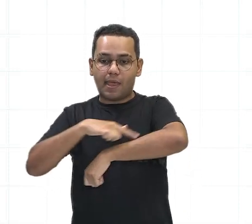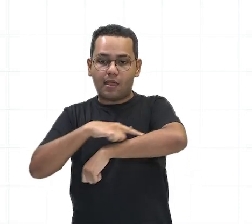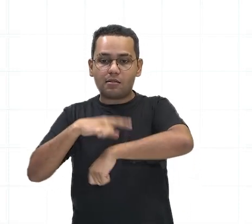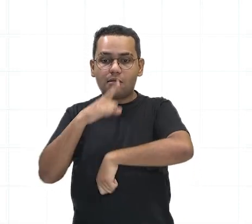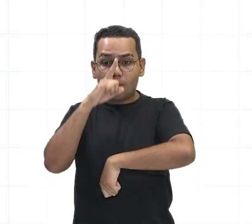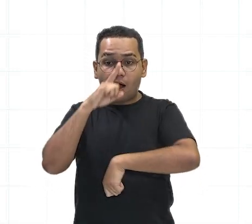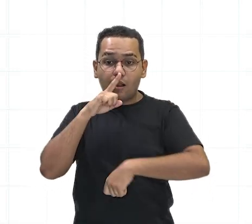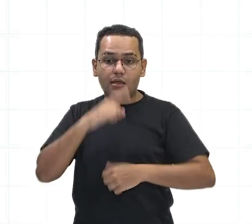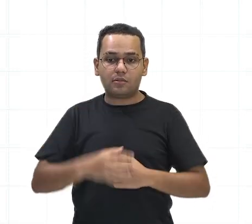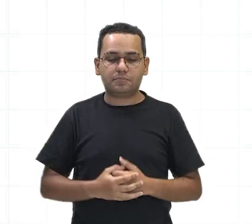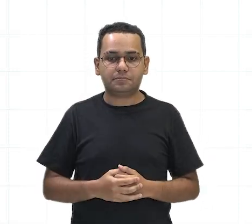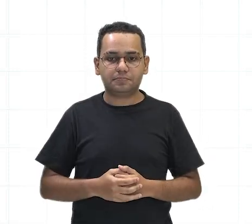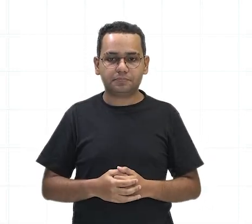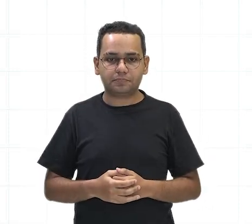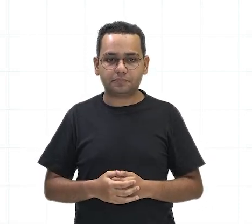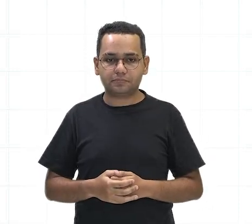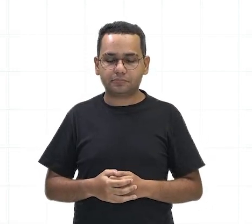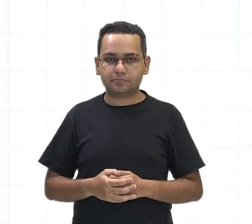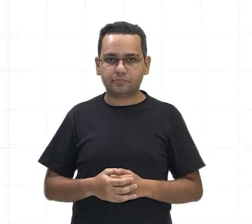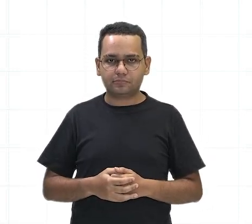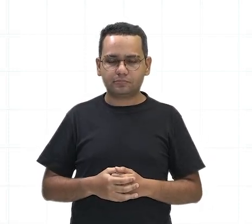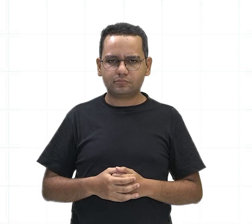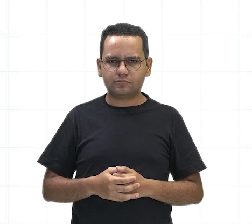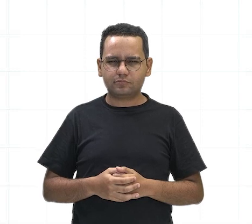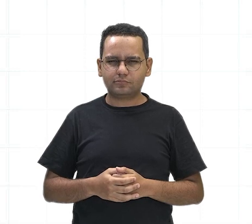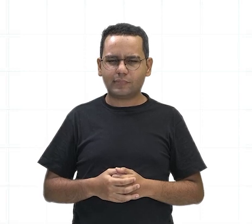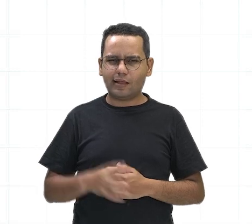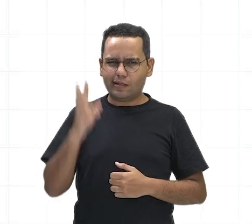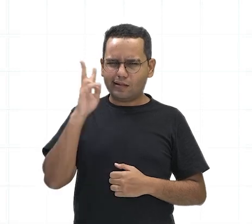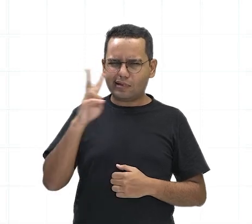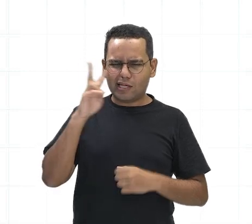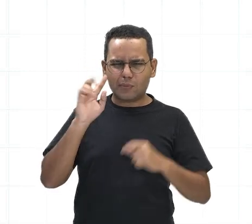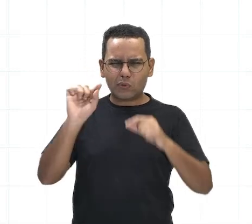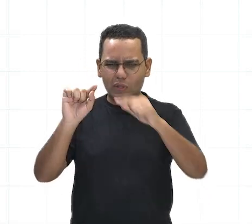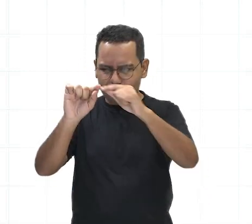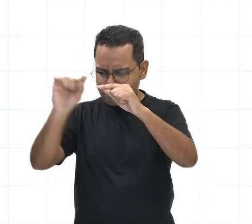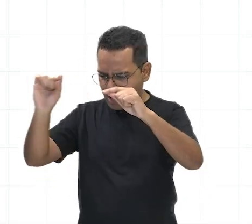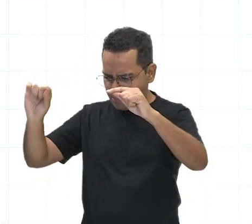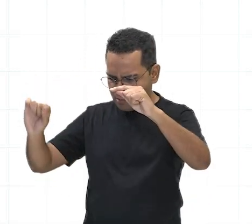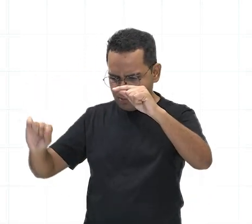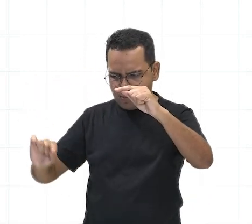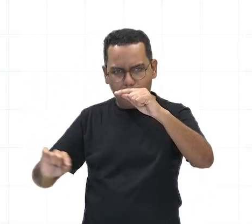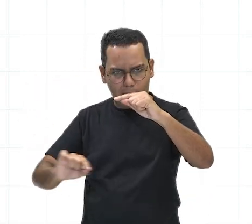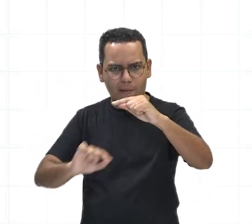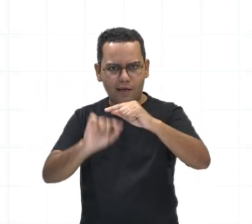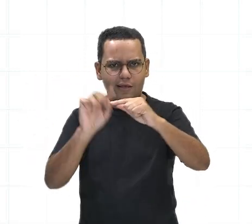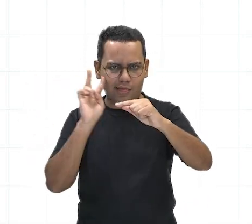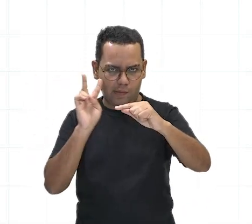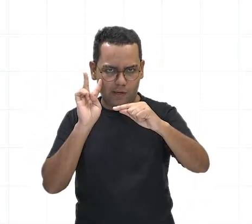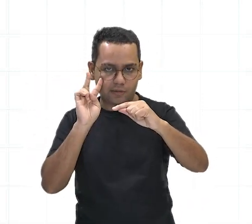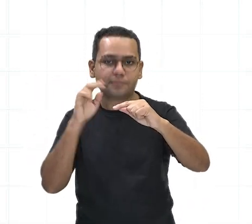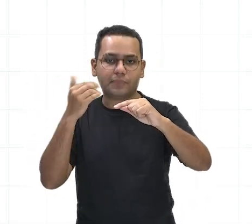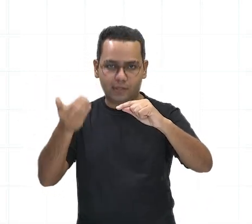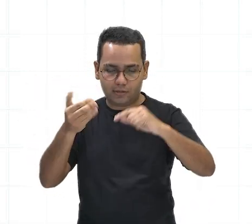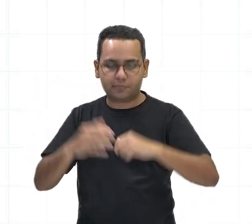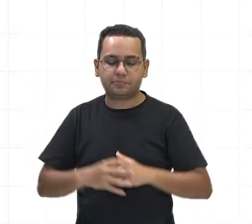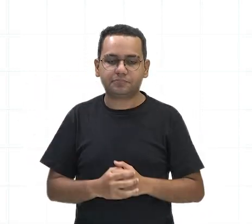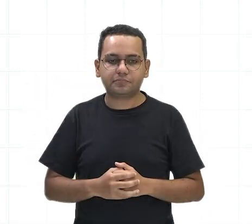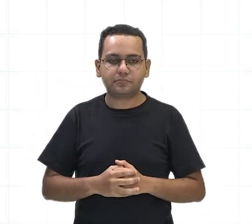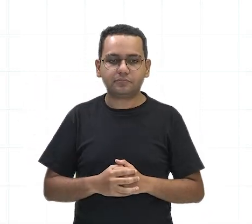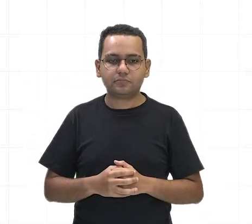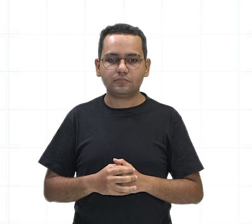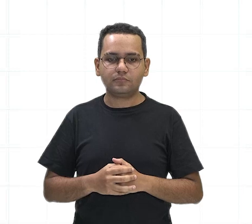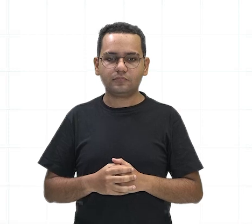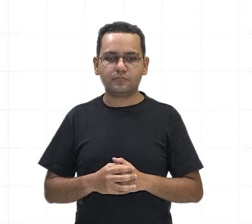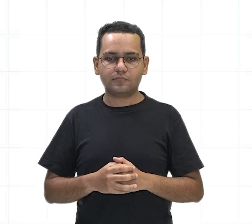olhos. Lembra que quando a gente estava falando ali sobre o ciclo do plasmódio, a gente viu, né, que ele vai chegar